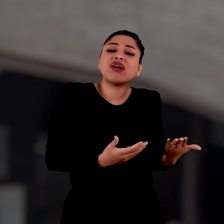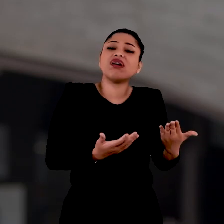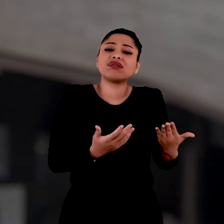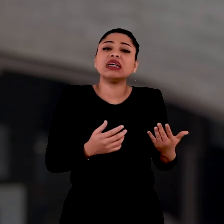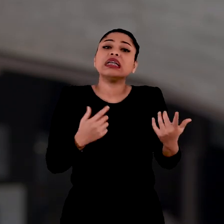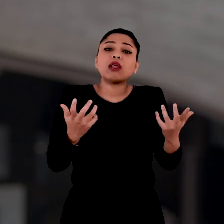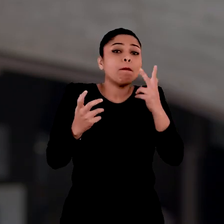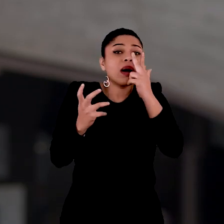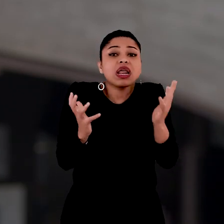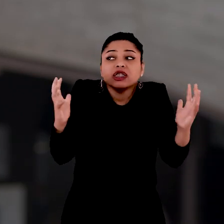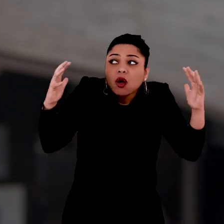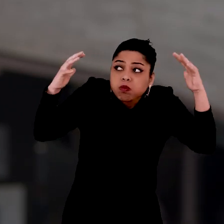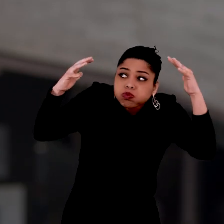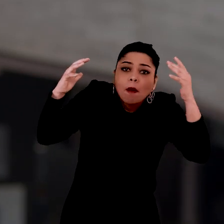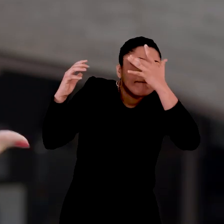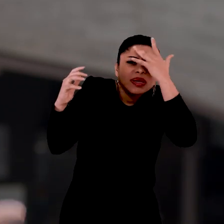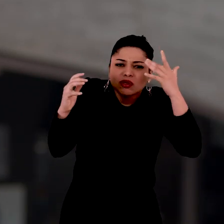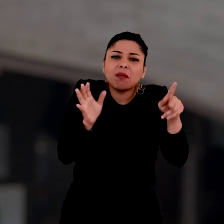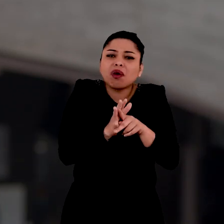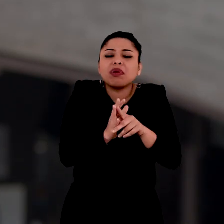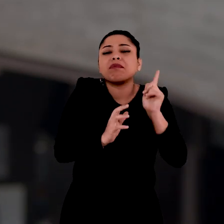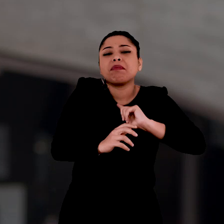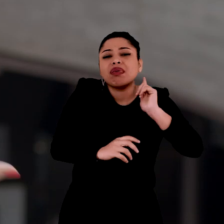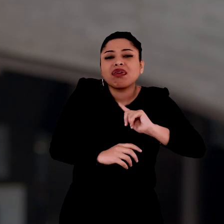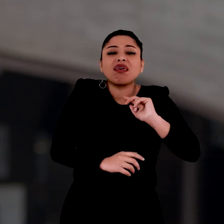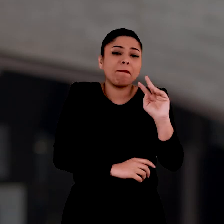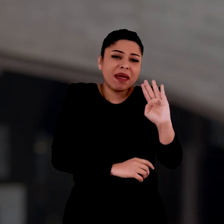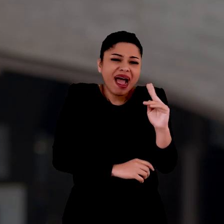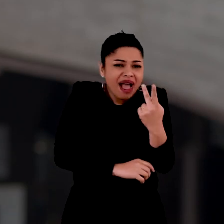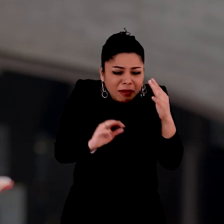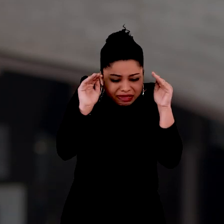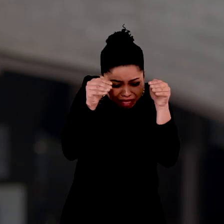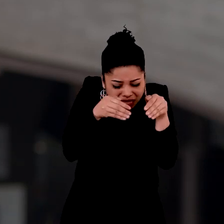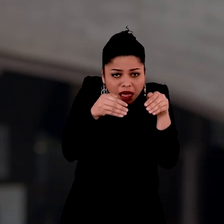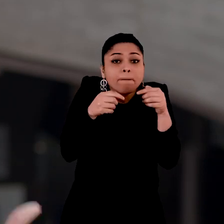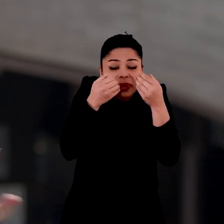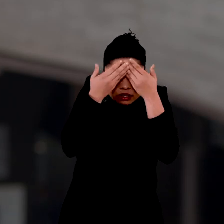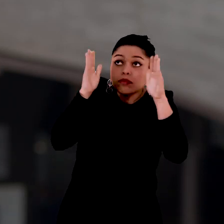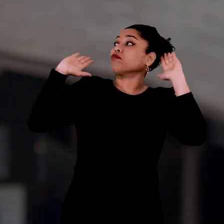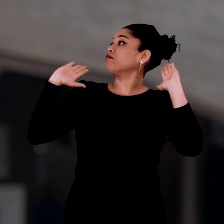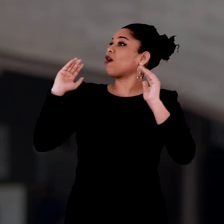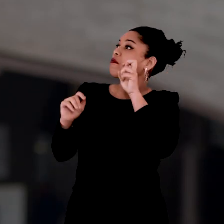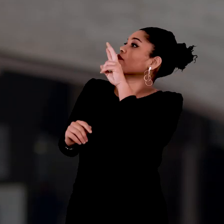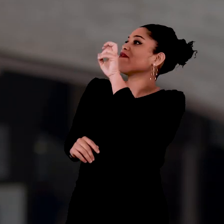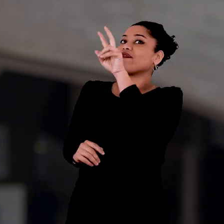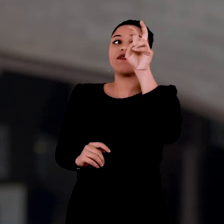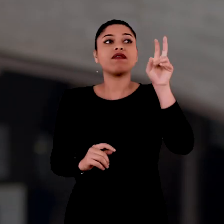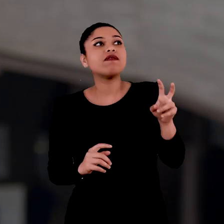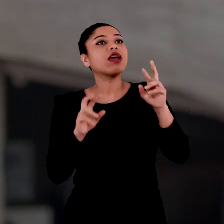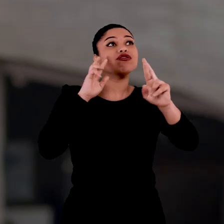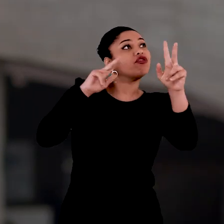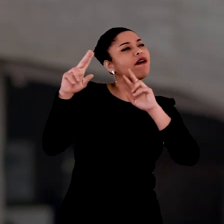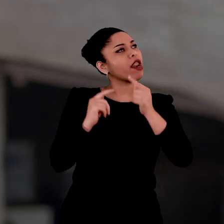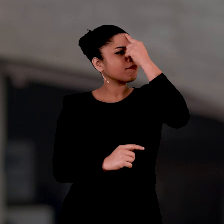ares, para que a gente possa projetar algo realmente para fora, né? Que a gente não fique ali só nas nossas